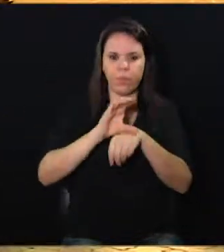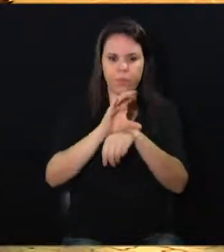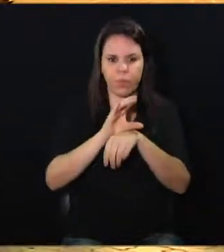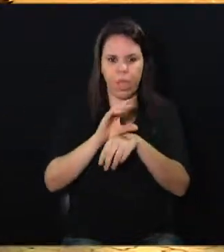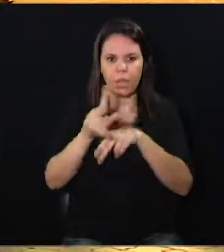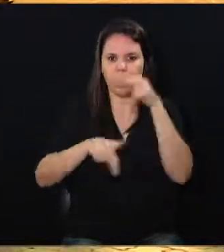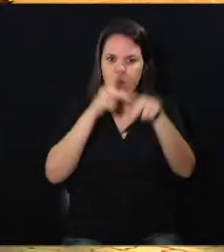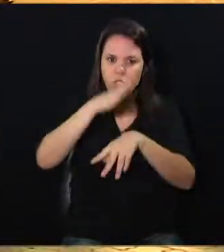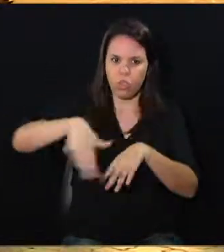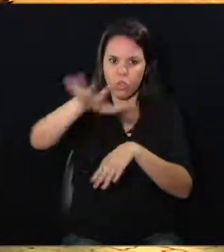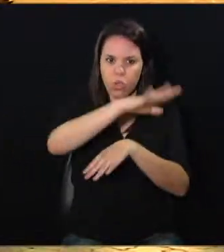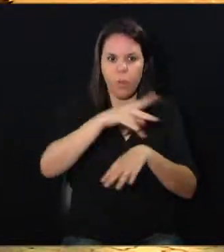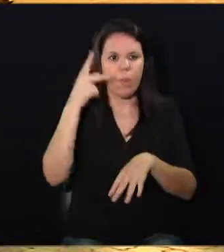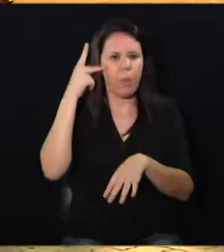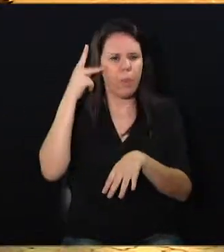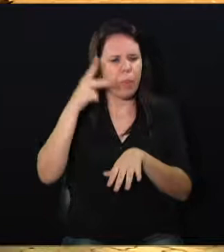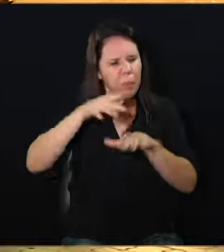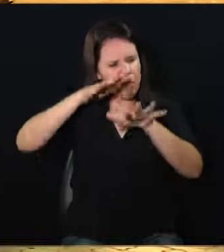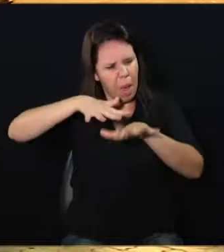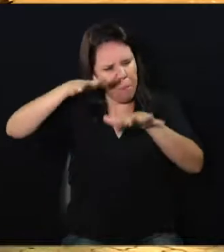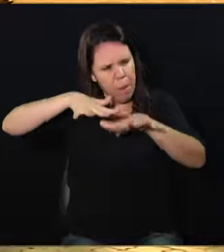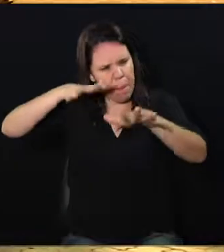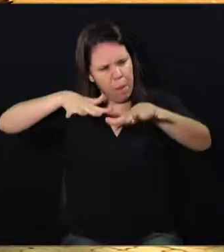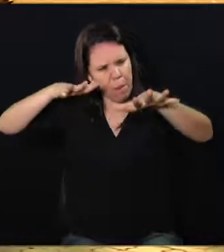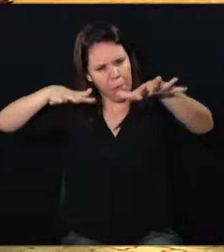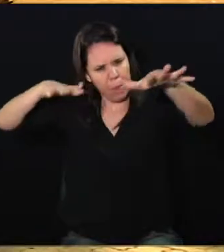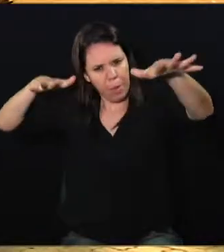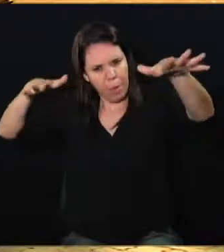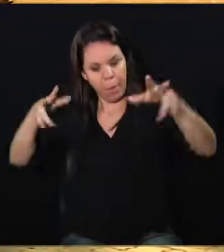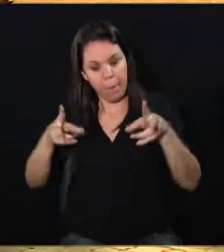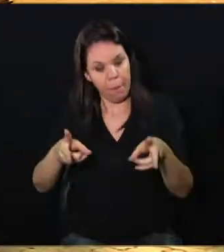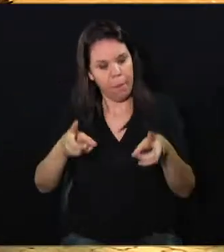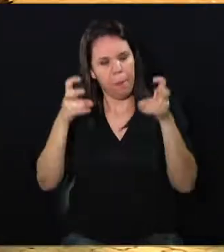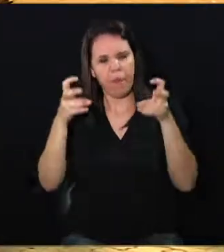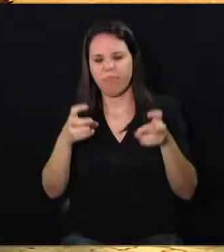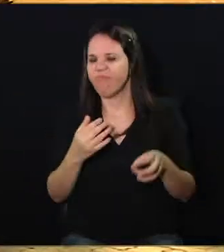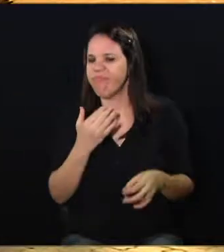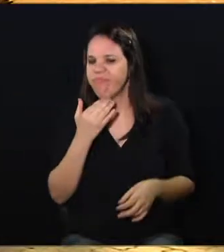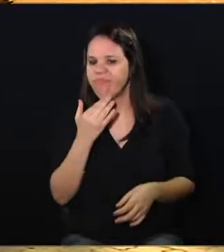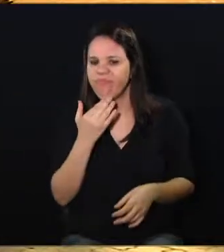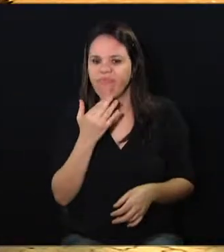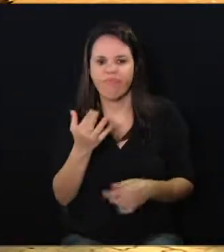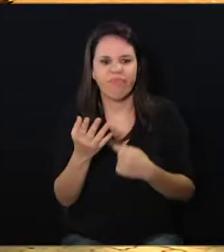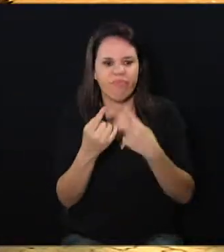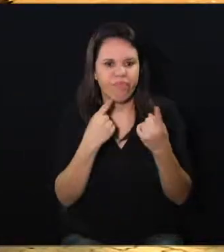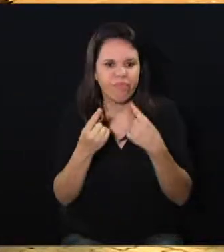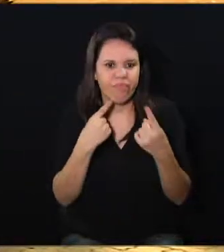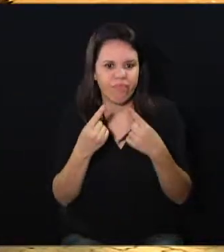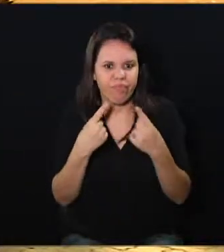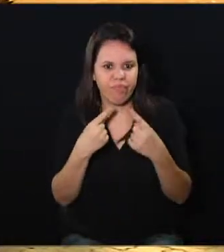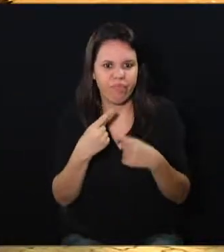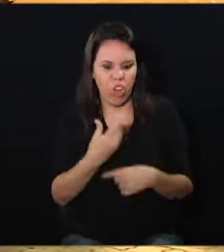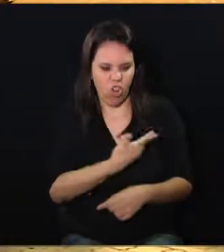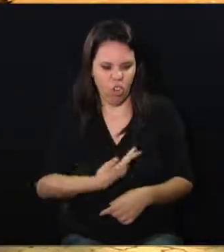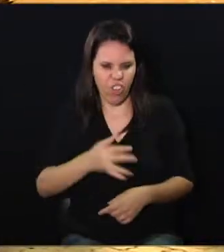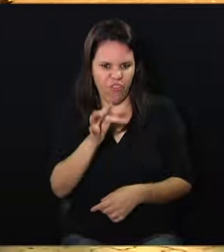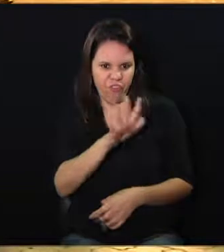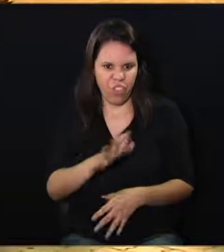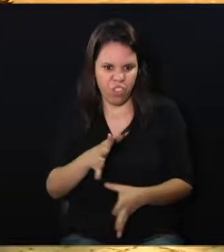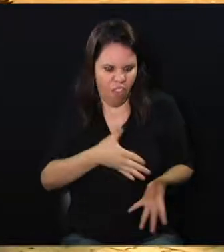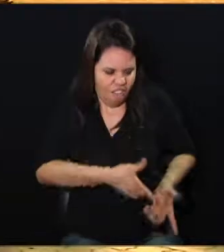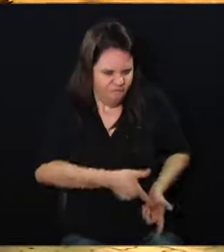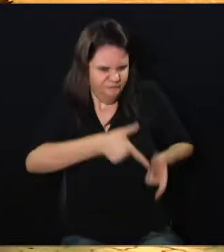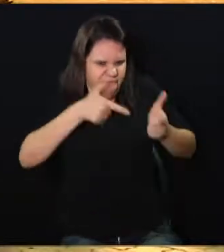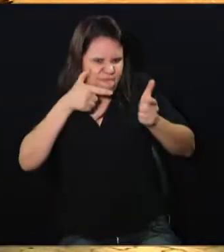paulistas, depois de muitas manifestações, percebendo que não havia mais diálogo com o governo federal, pegou em armas para